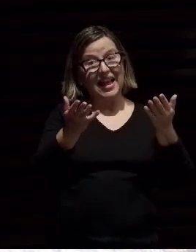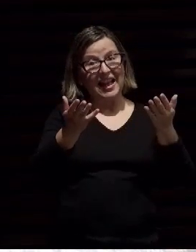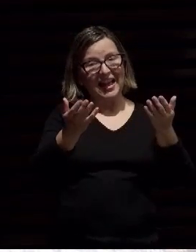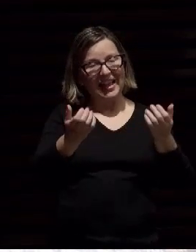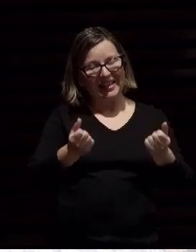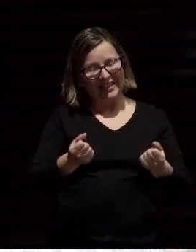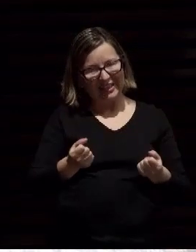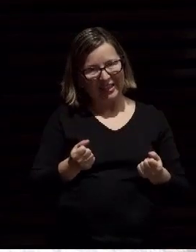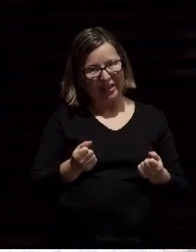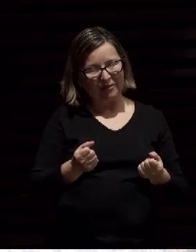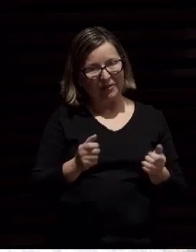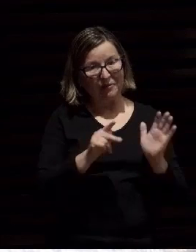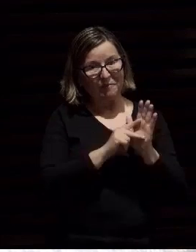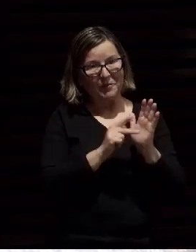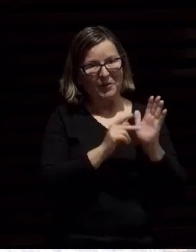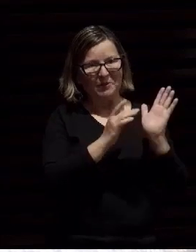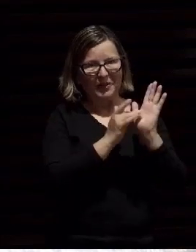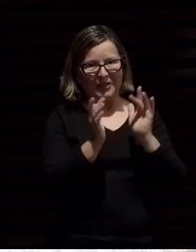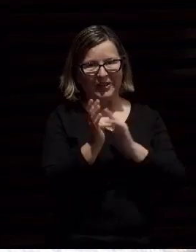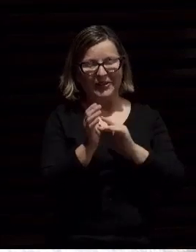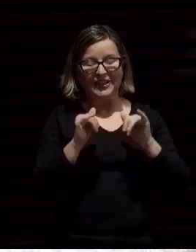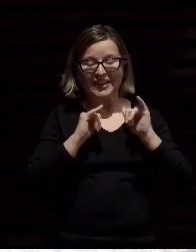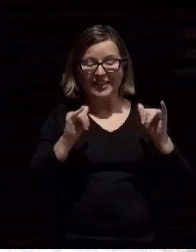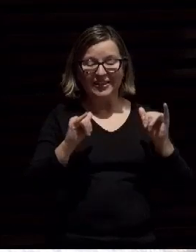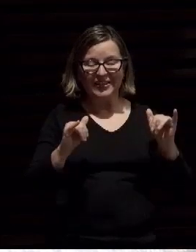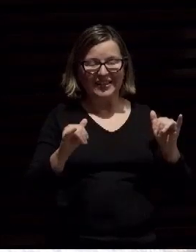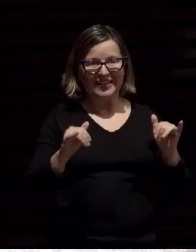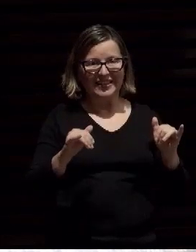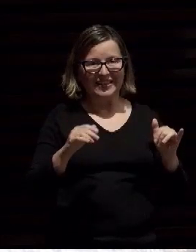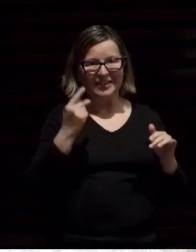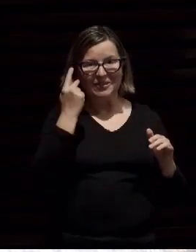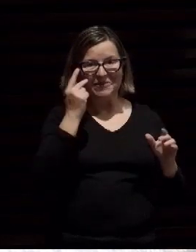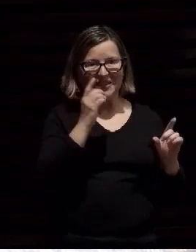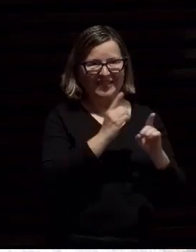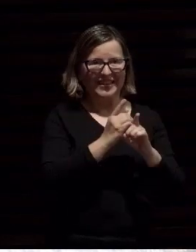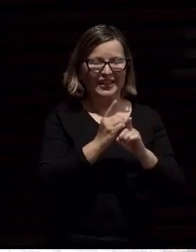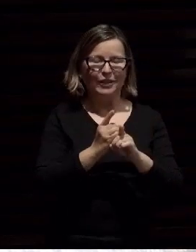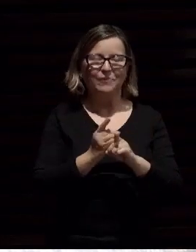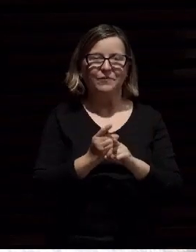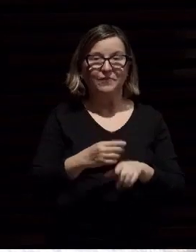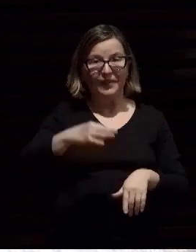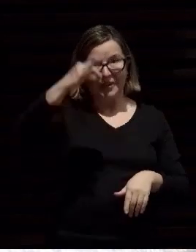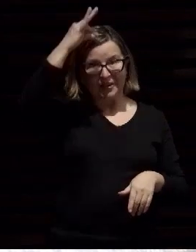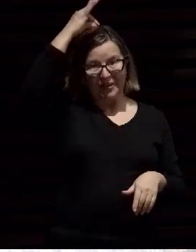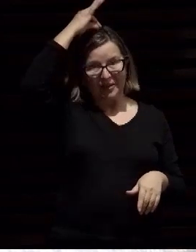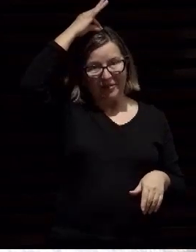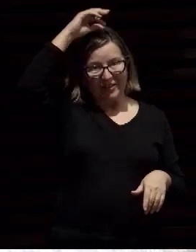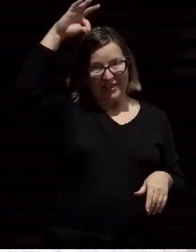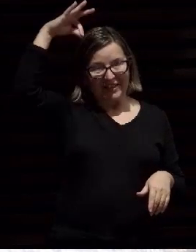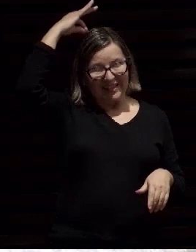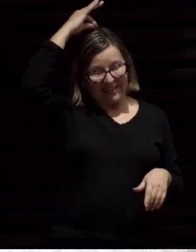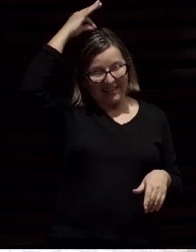e anunciando aos discípulos. A figura do Espírito Santo é a figura mais interessante da